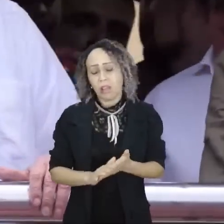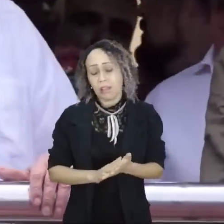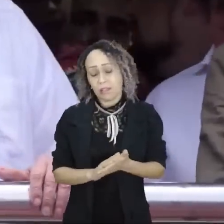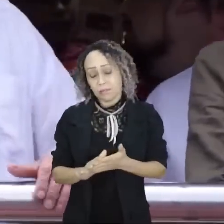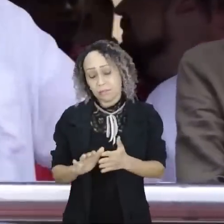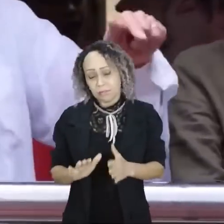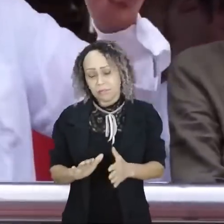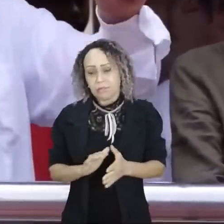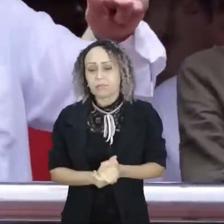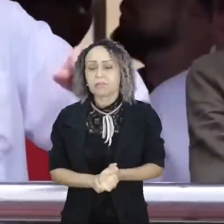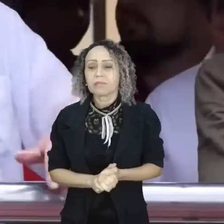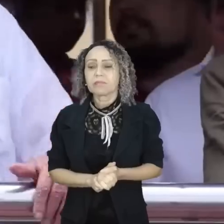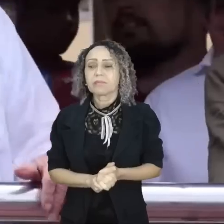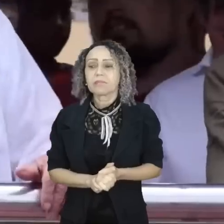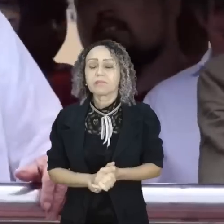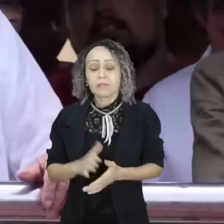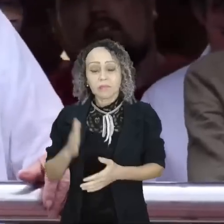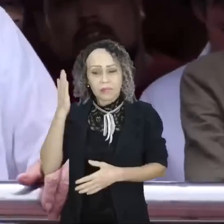amanhã